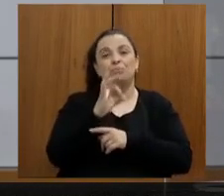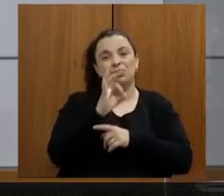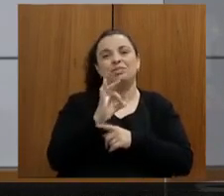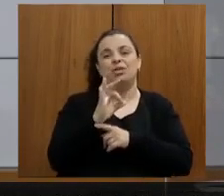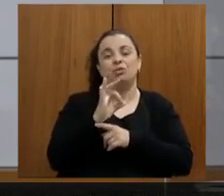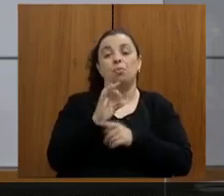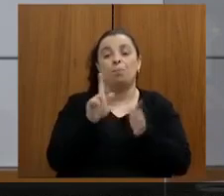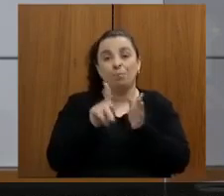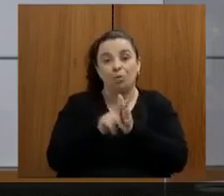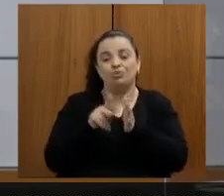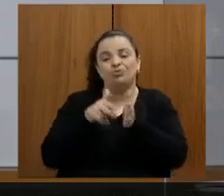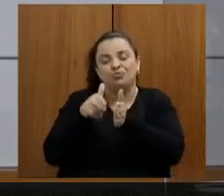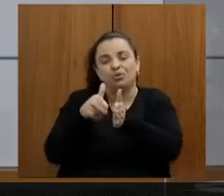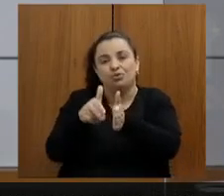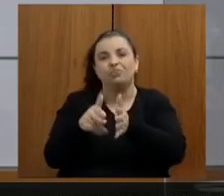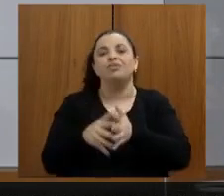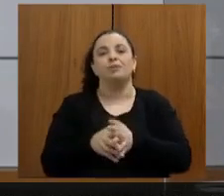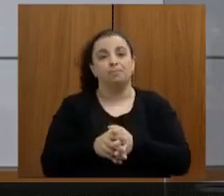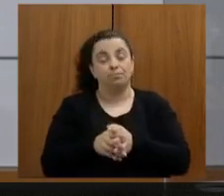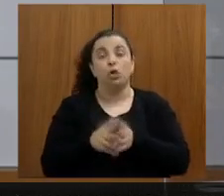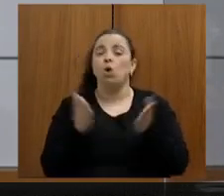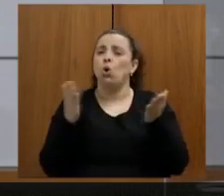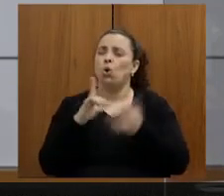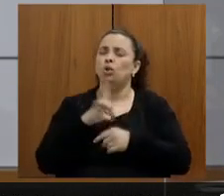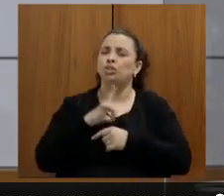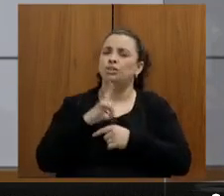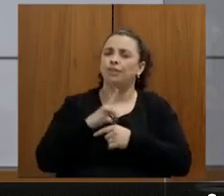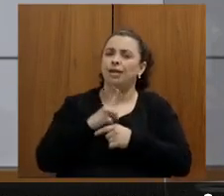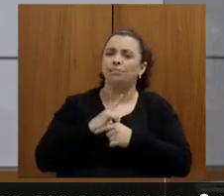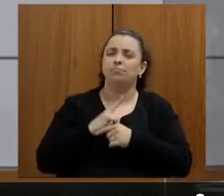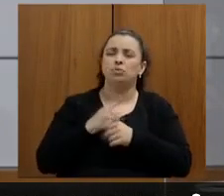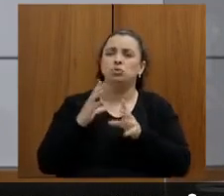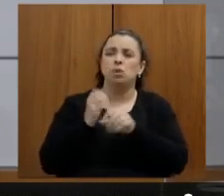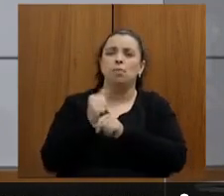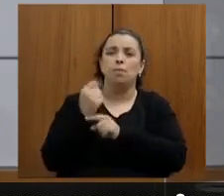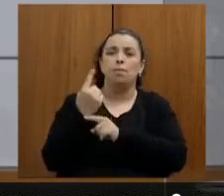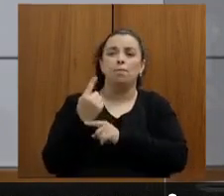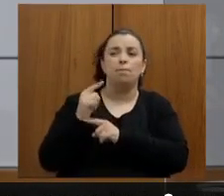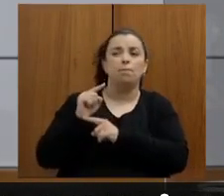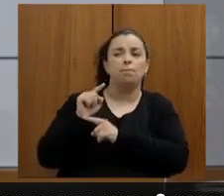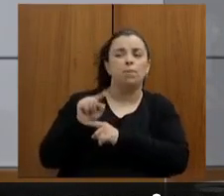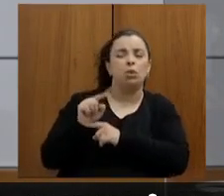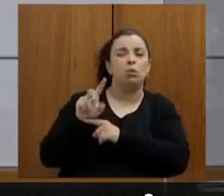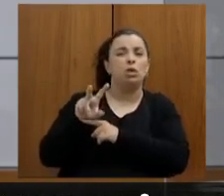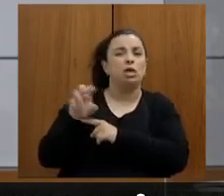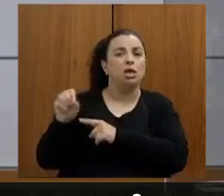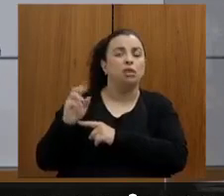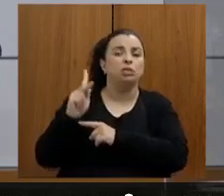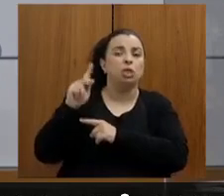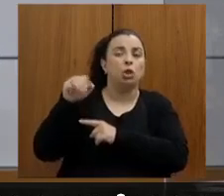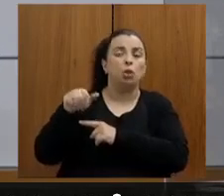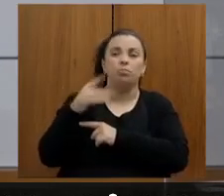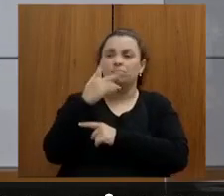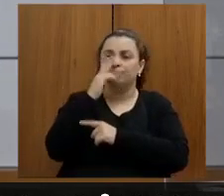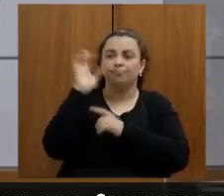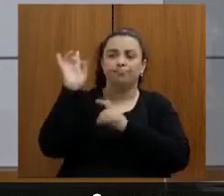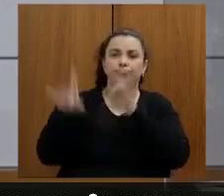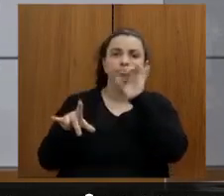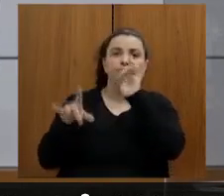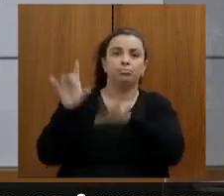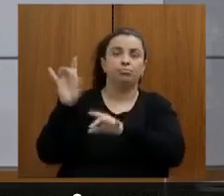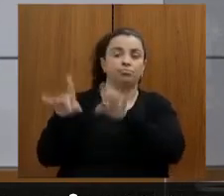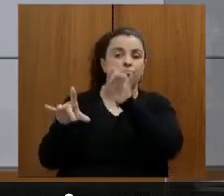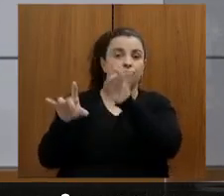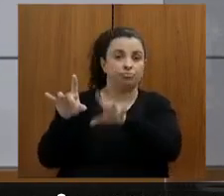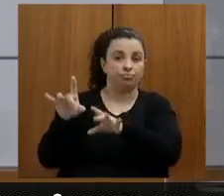nós temos hoje 1.500 km abandonados e que foram alvos do trabalho da